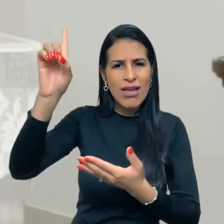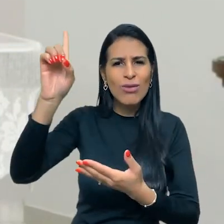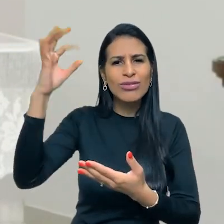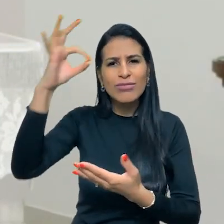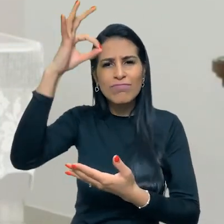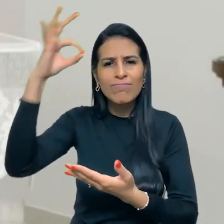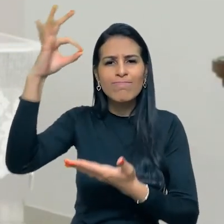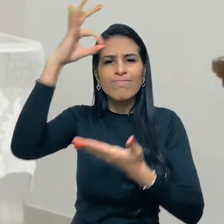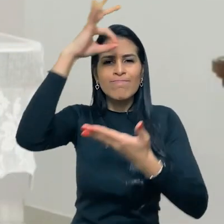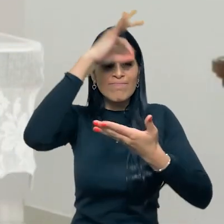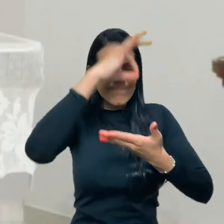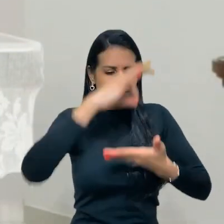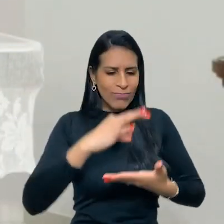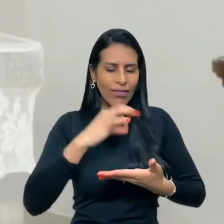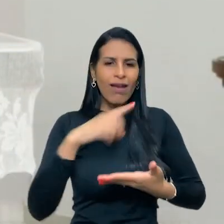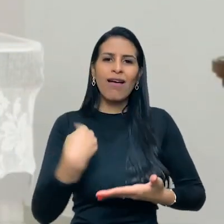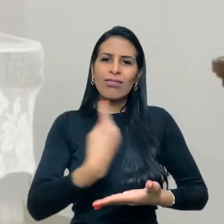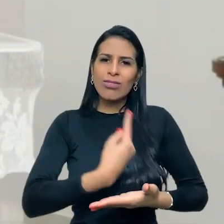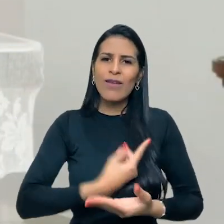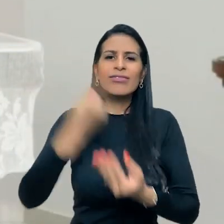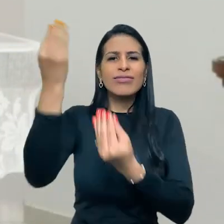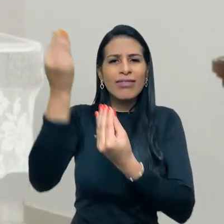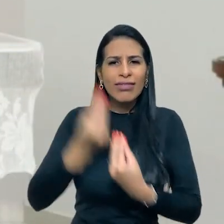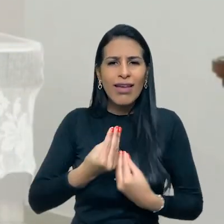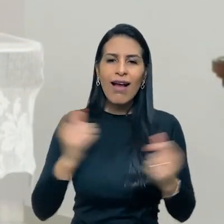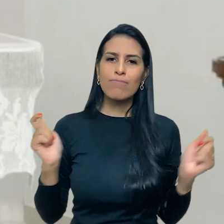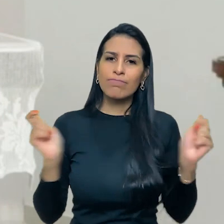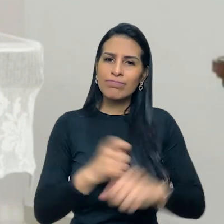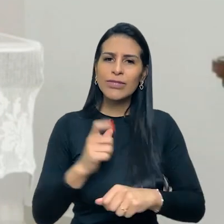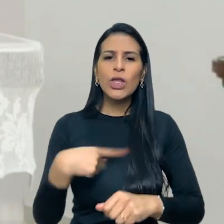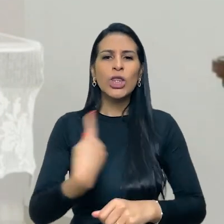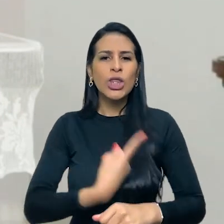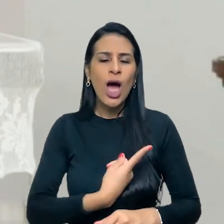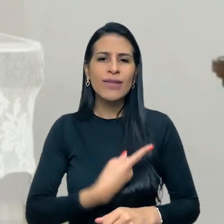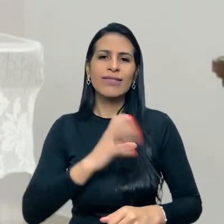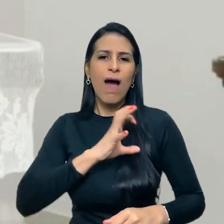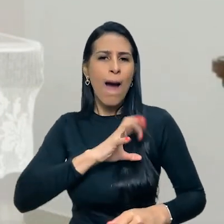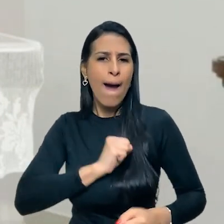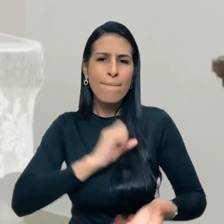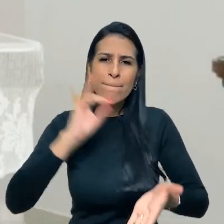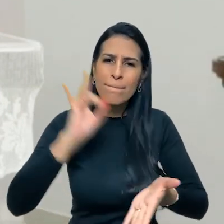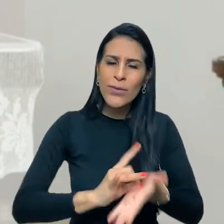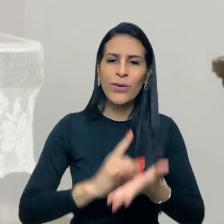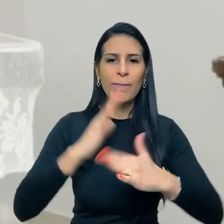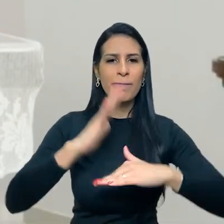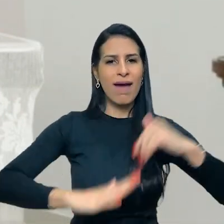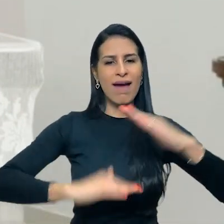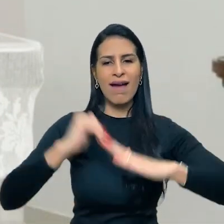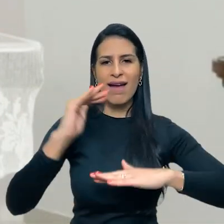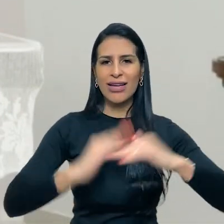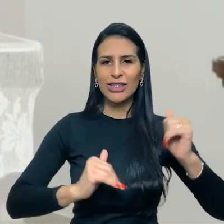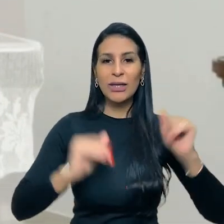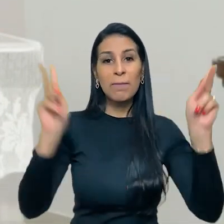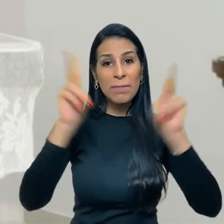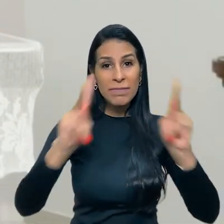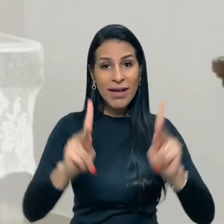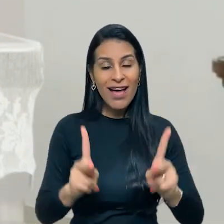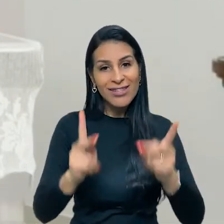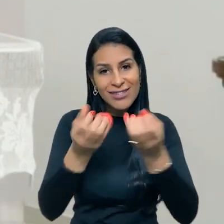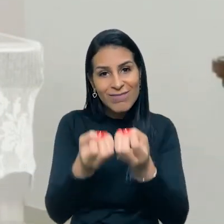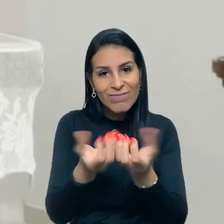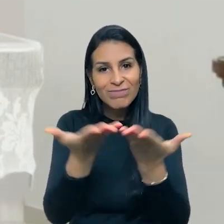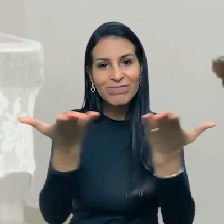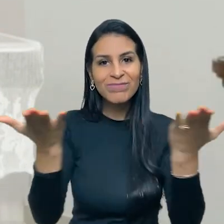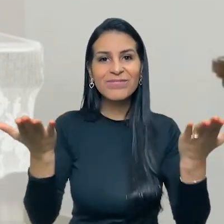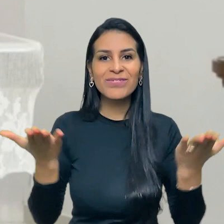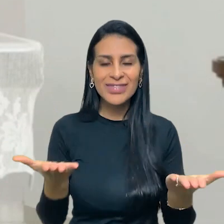seu Santo Espírito e nos capacite para viver o amor de fato e de verdade. Paz seja